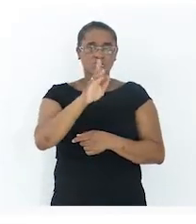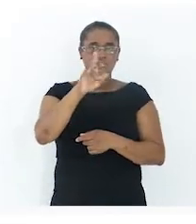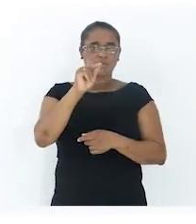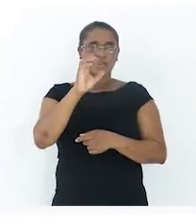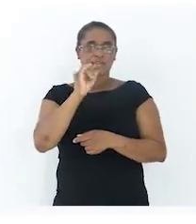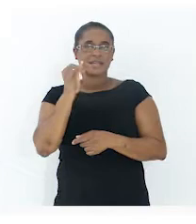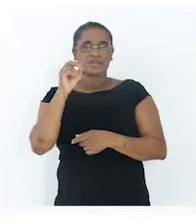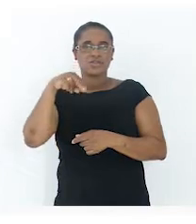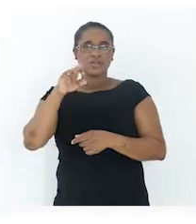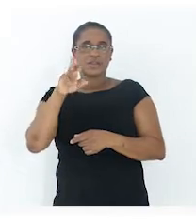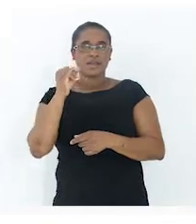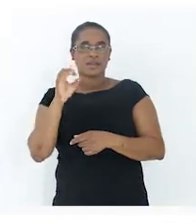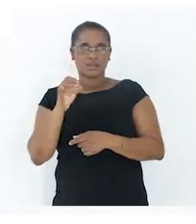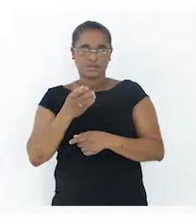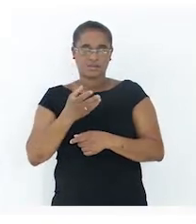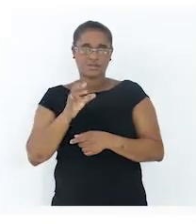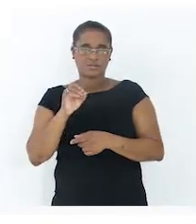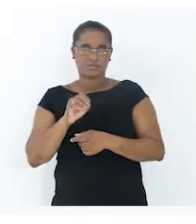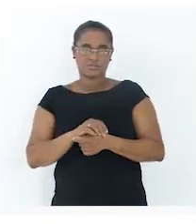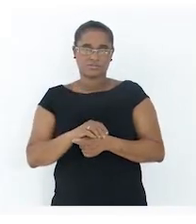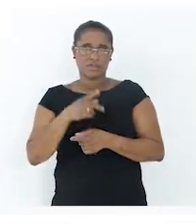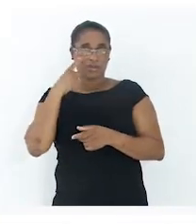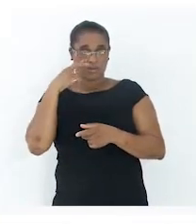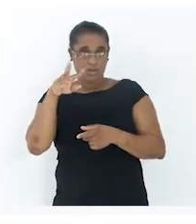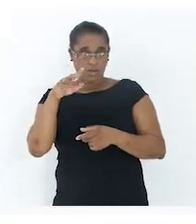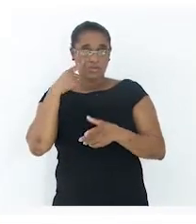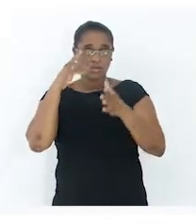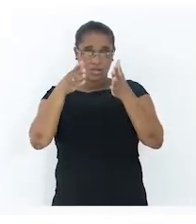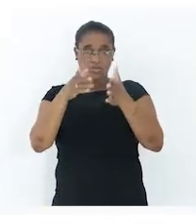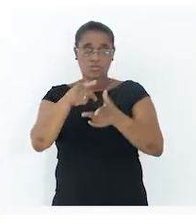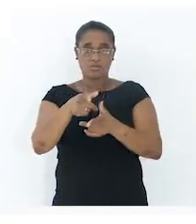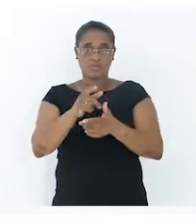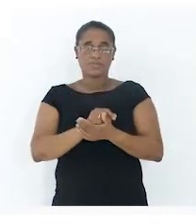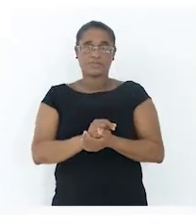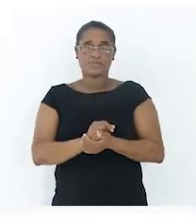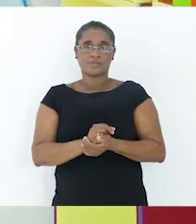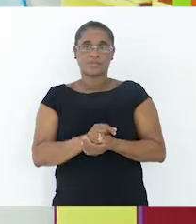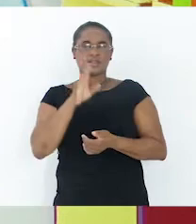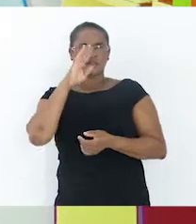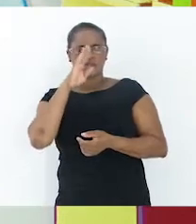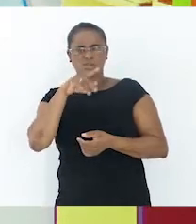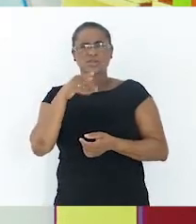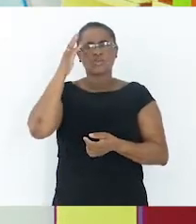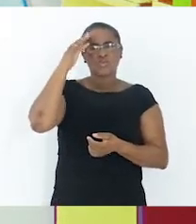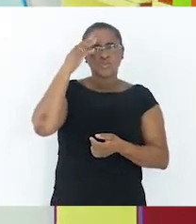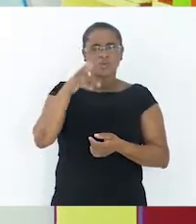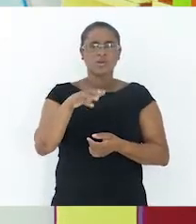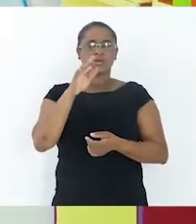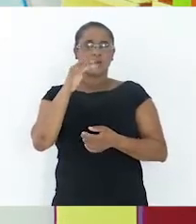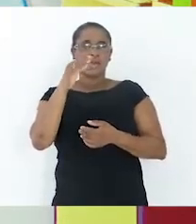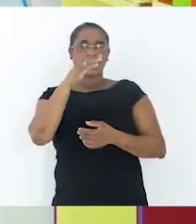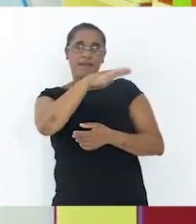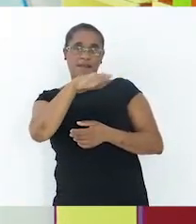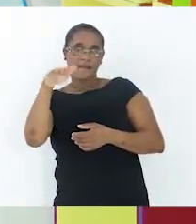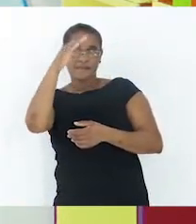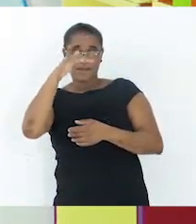Vamos ver só uma chamada de atenção. Se o número for fracionário, já sabem, se não